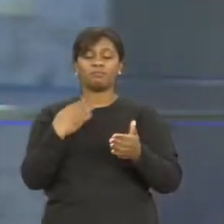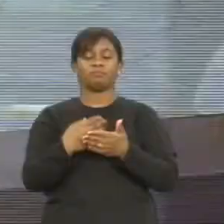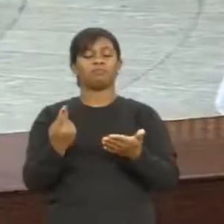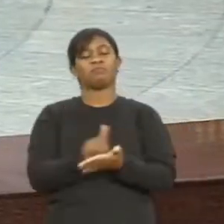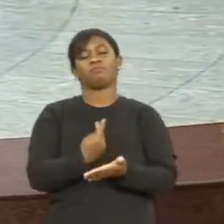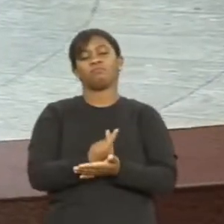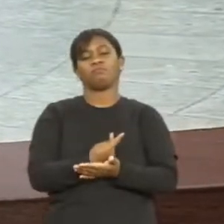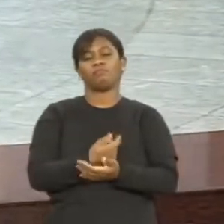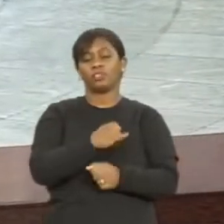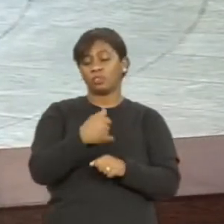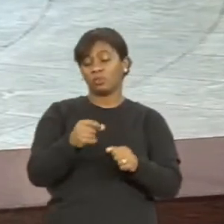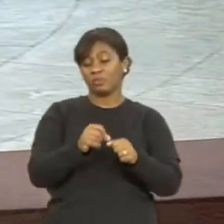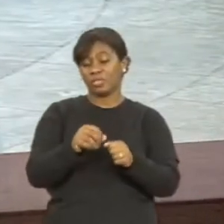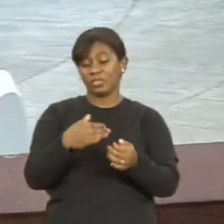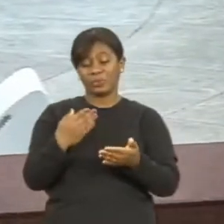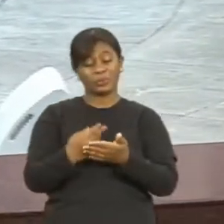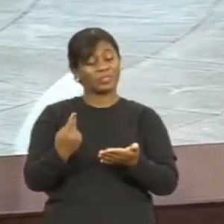Jacó vinha fazendo tudo errado.